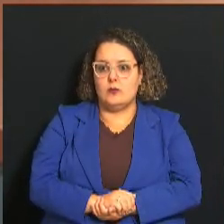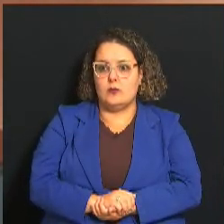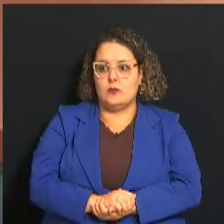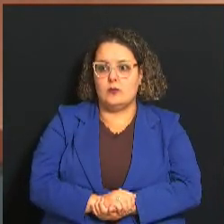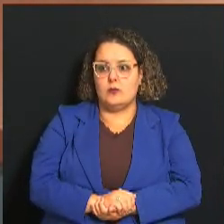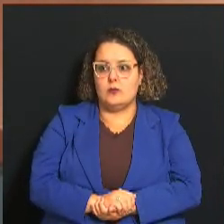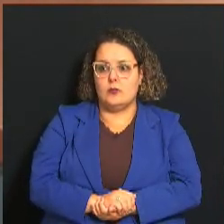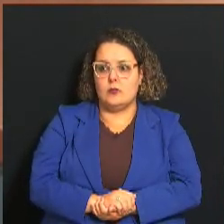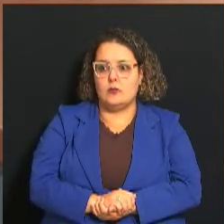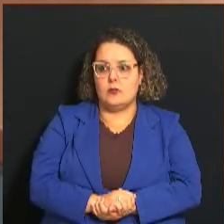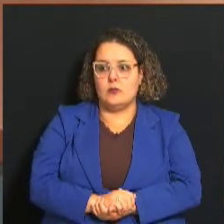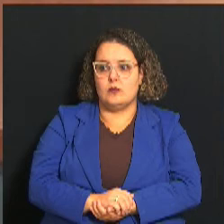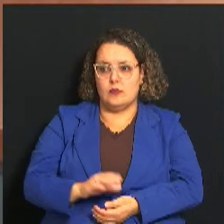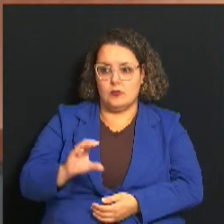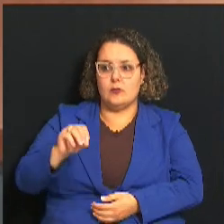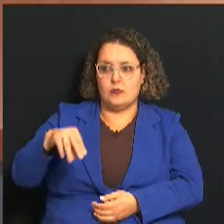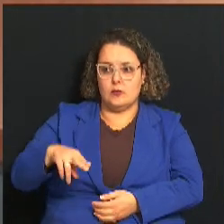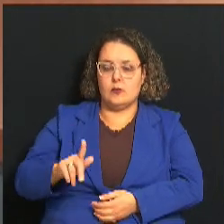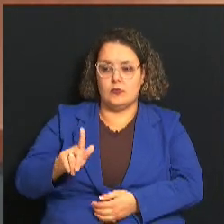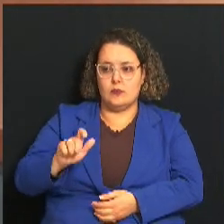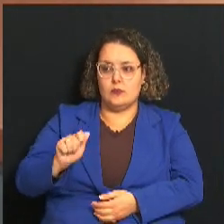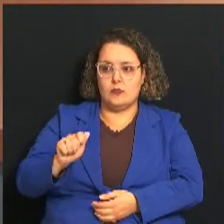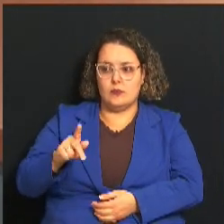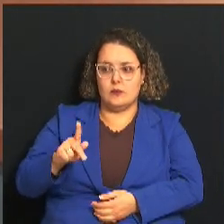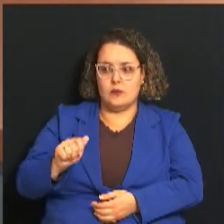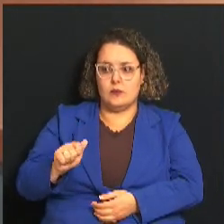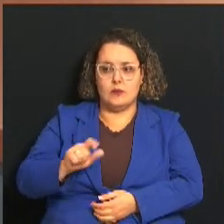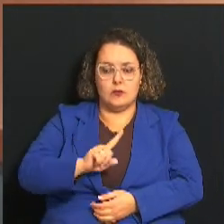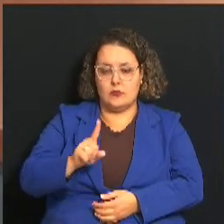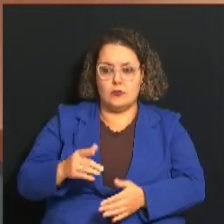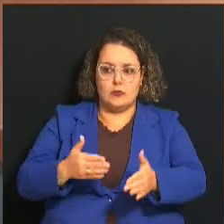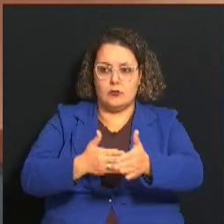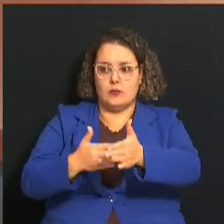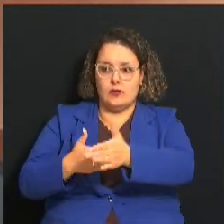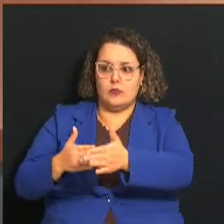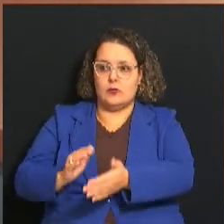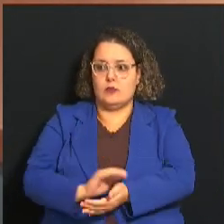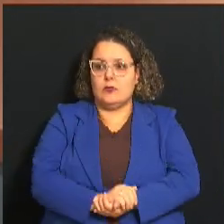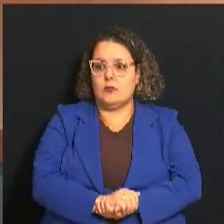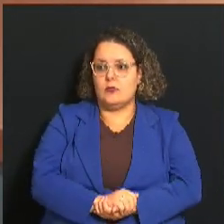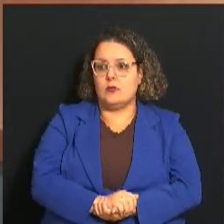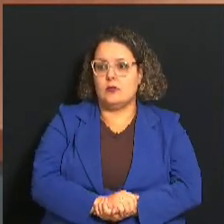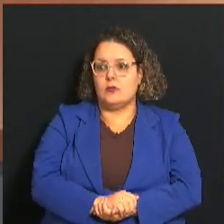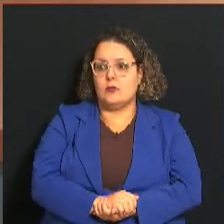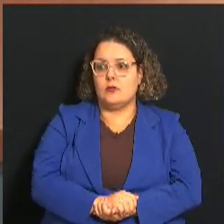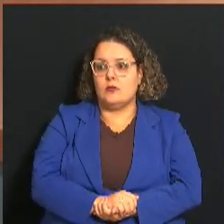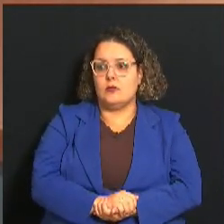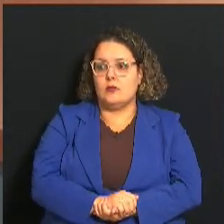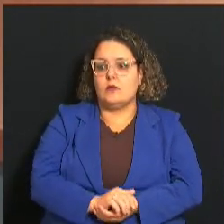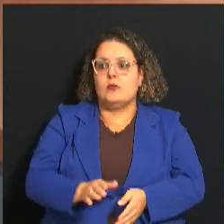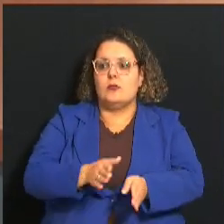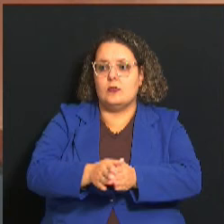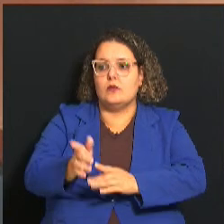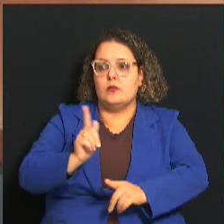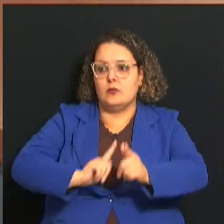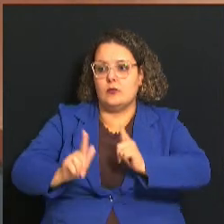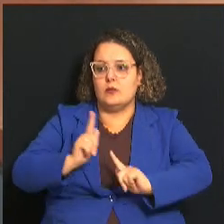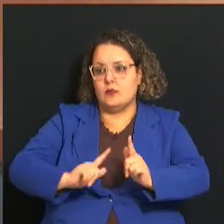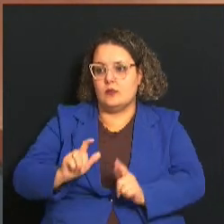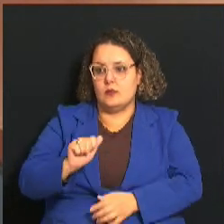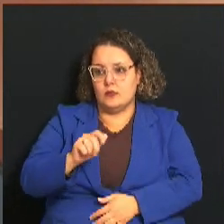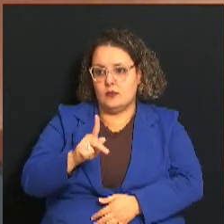Os CONGEAPAs. CONGEAPAs. Não vamos limitar, tá? Isso. Conselhos de Gestão das APAs.